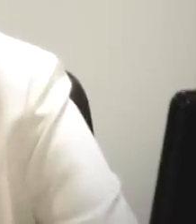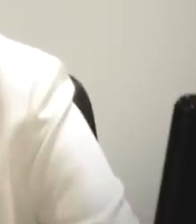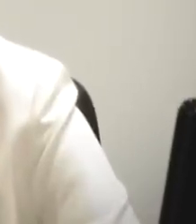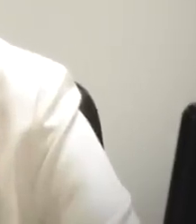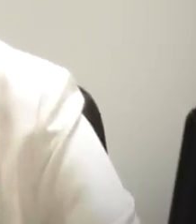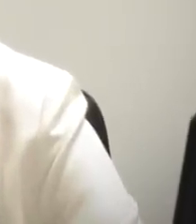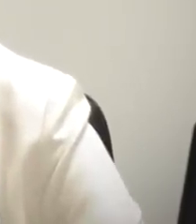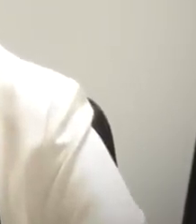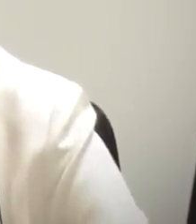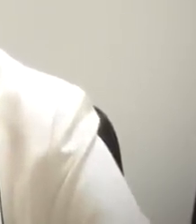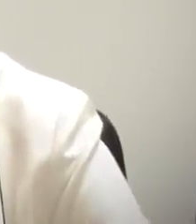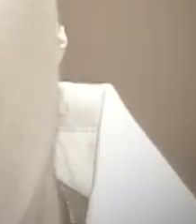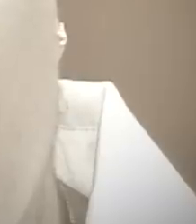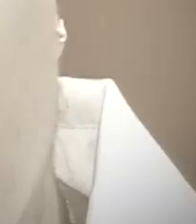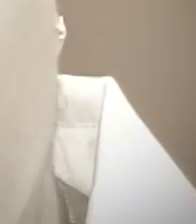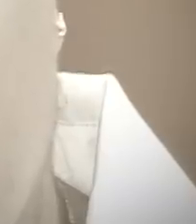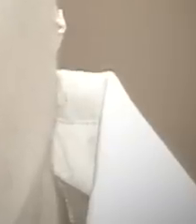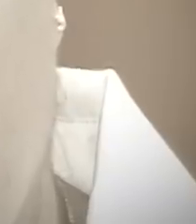segunda-feira